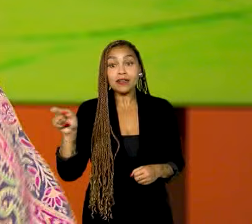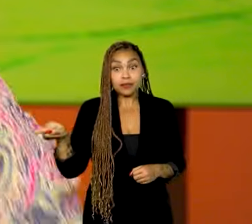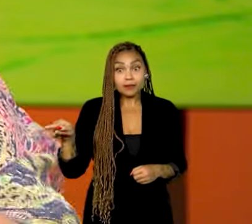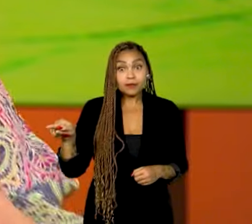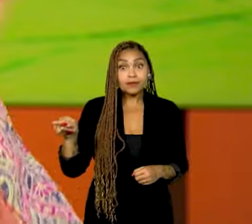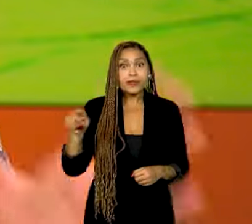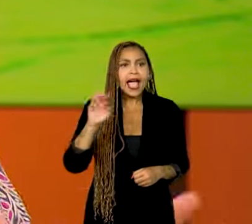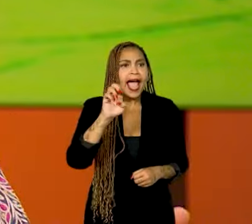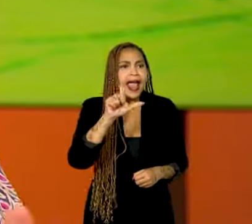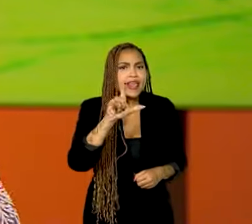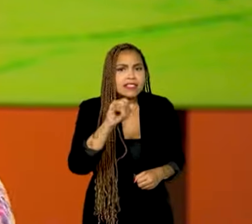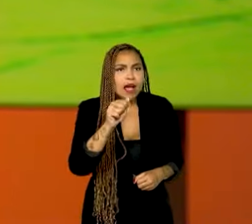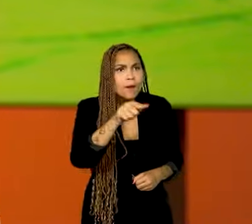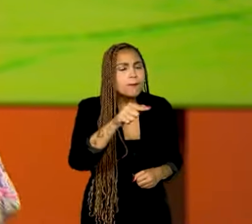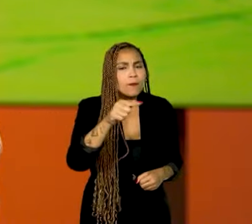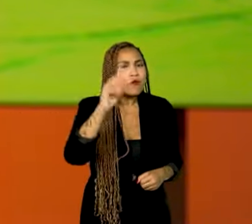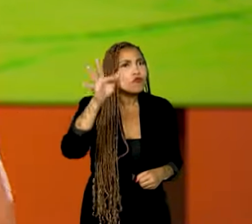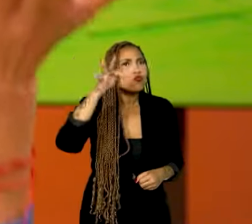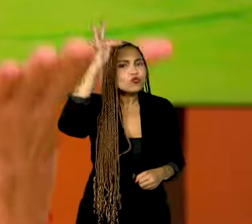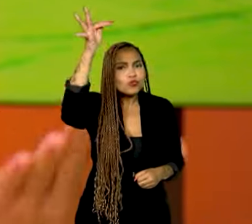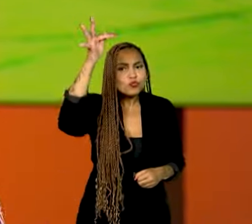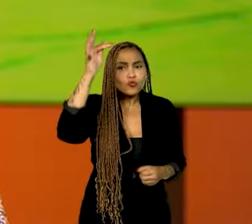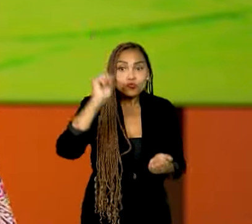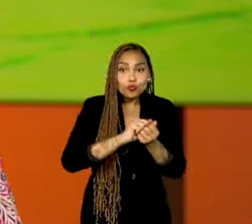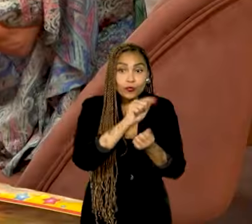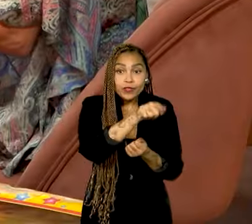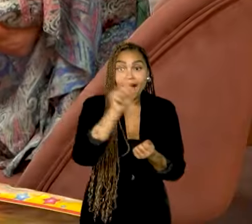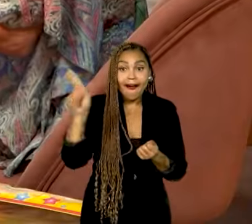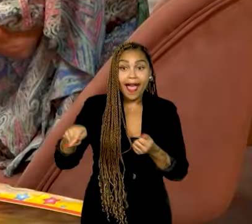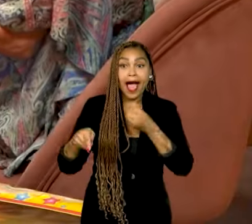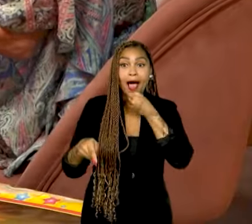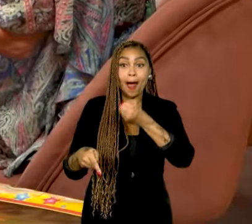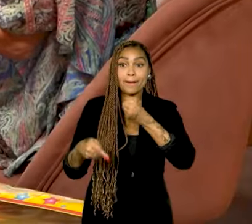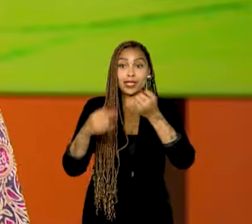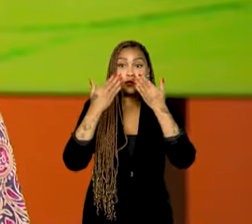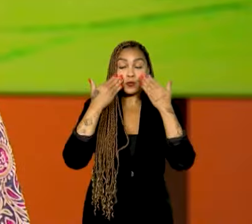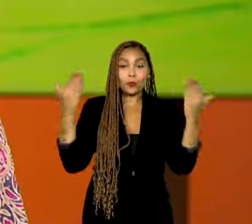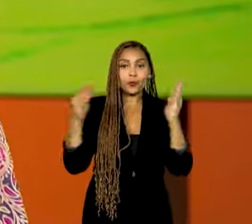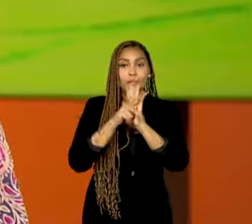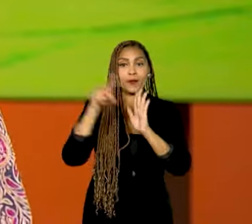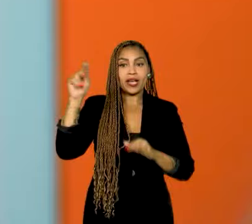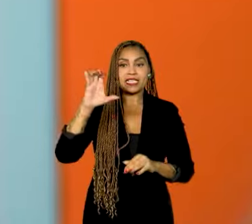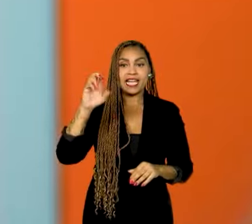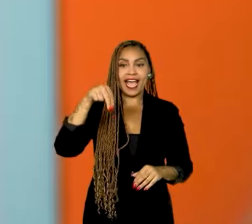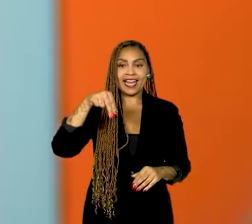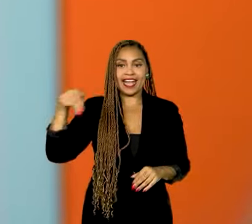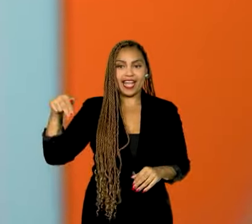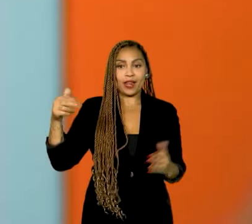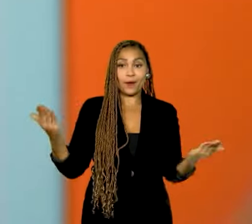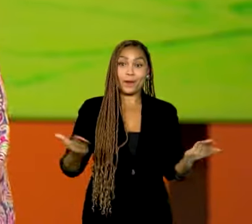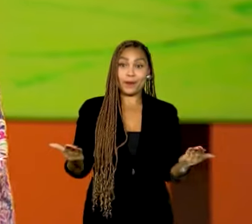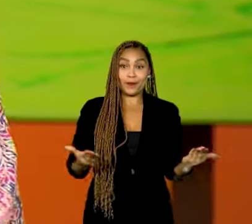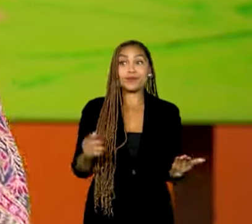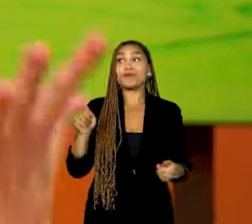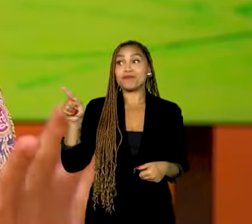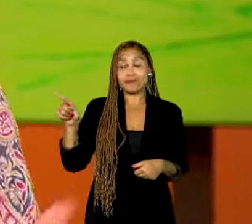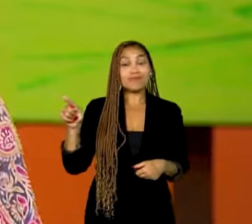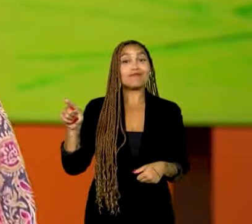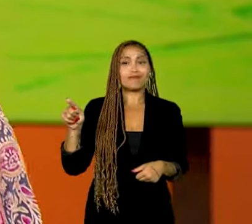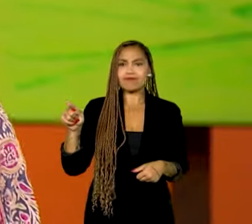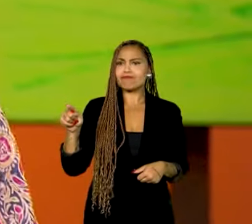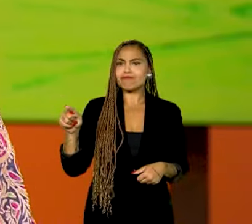falo, Elisa, minha manhã é com você, cara. Que é a Elisa Vé, que é a apresentadora, sim, sim, âncora do CNN hoje. É uma